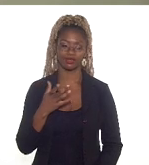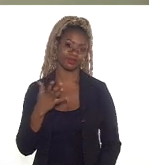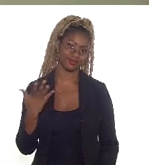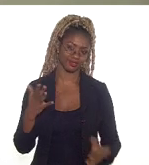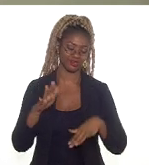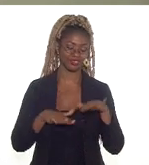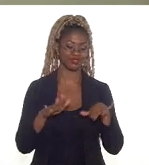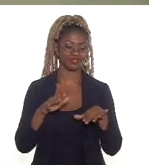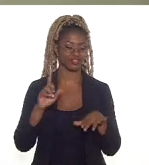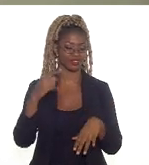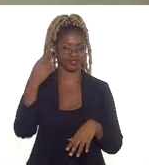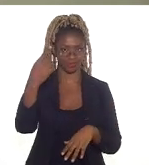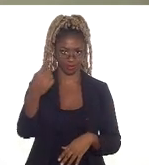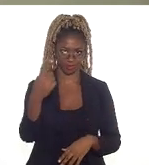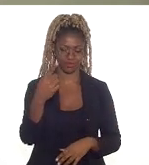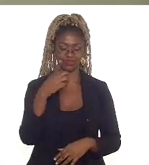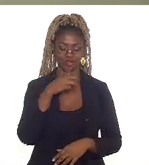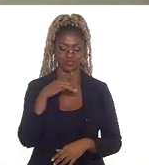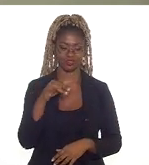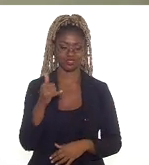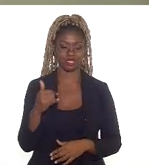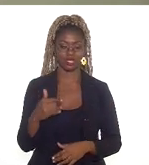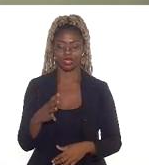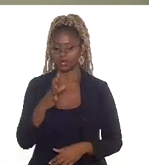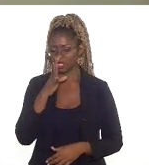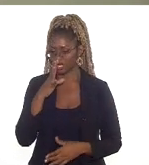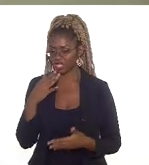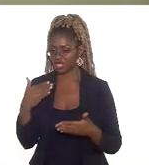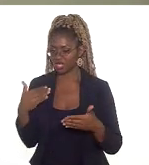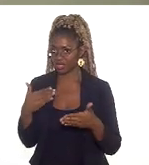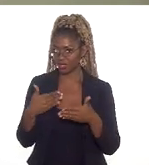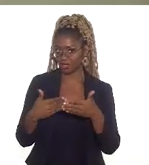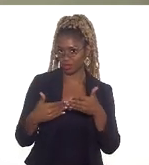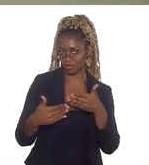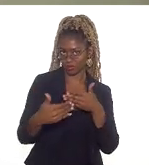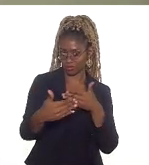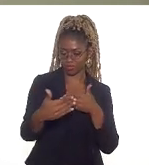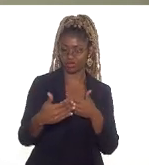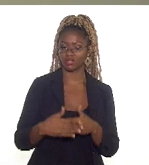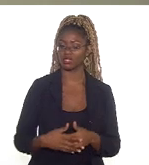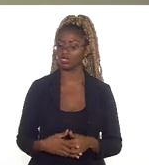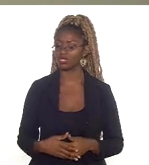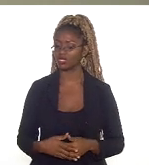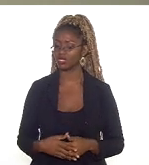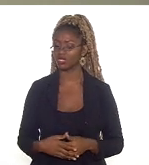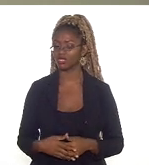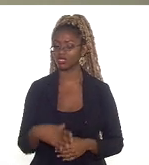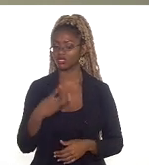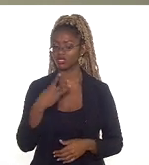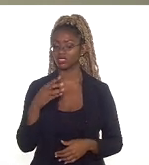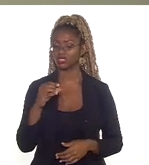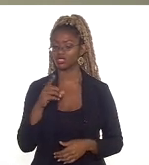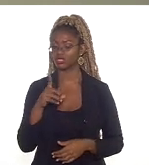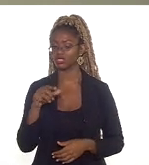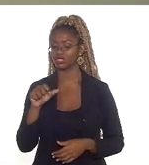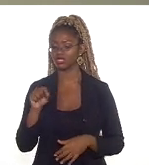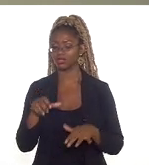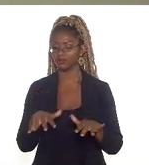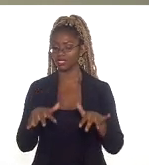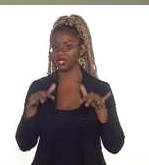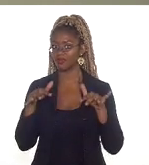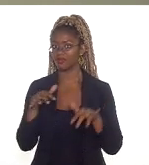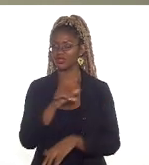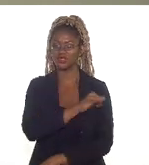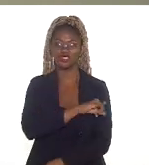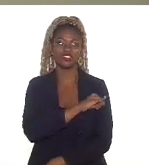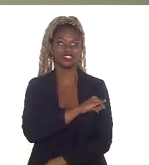senhora conseguisse acompanhar a nossa trajetória somente por 30 dias no Parlamento Fluminense. Se tem